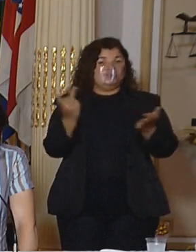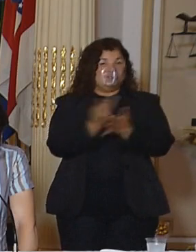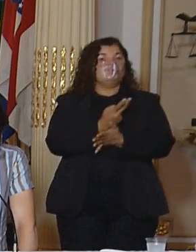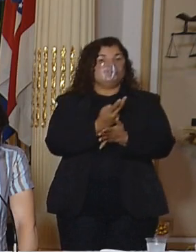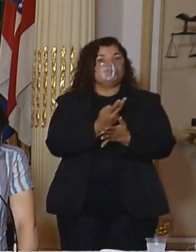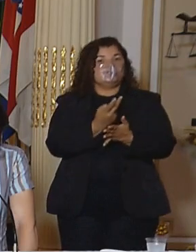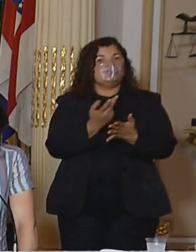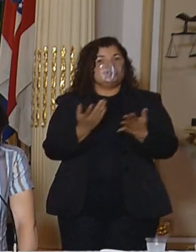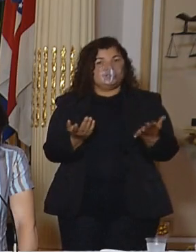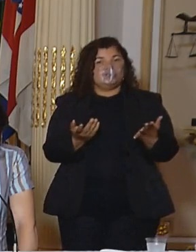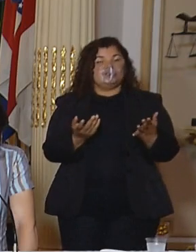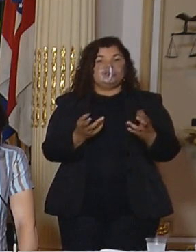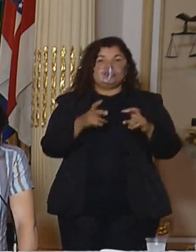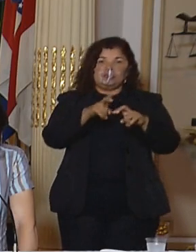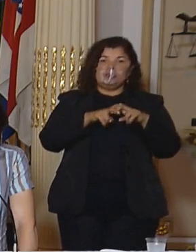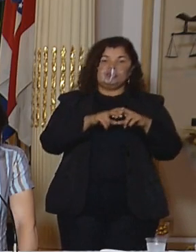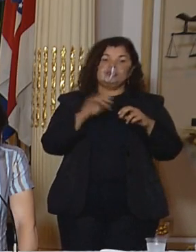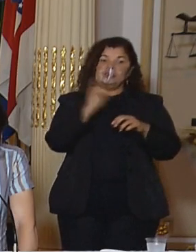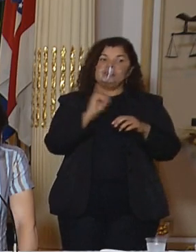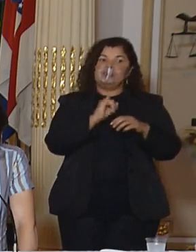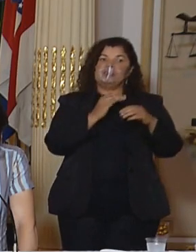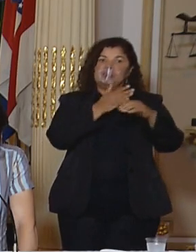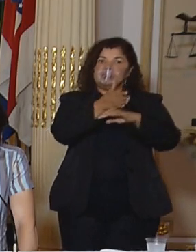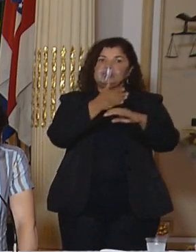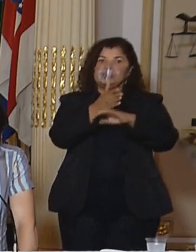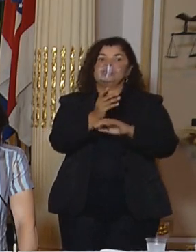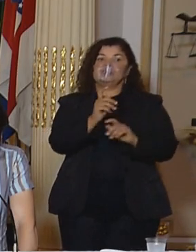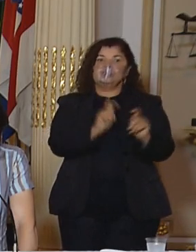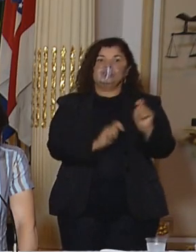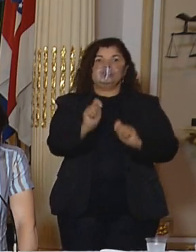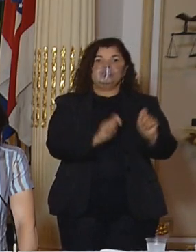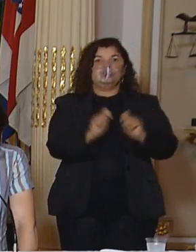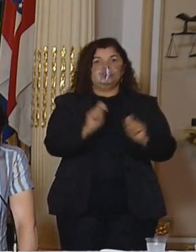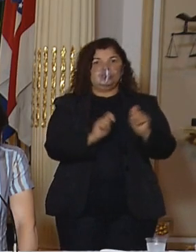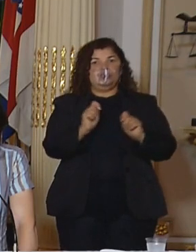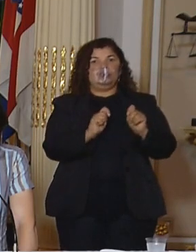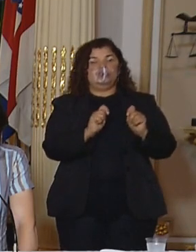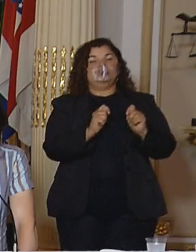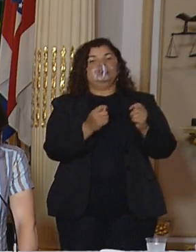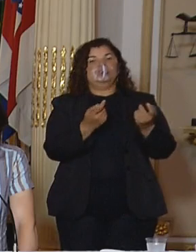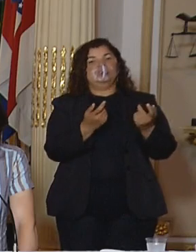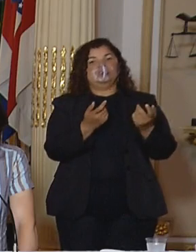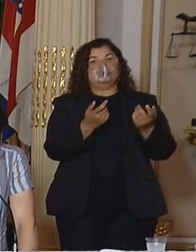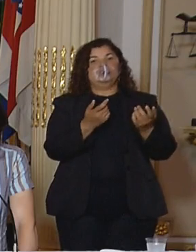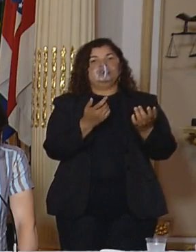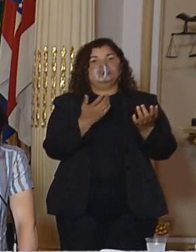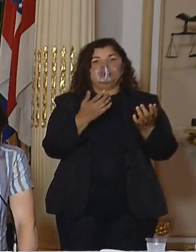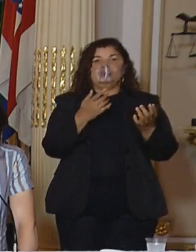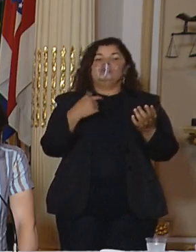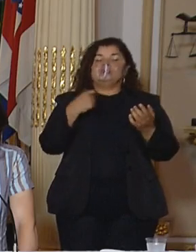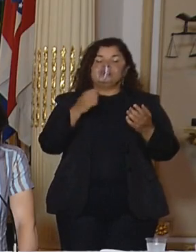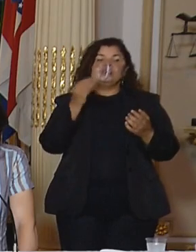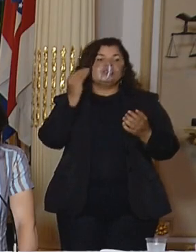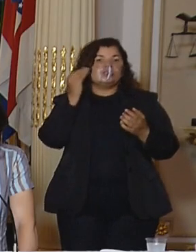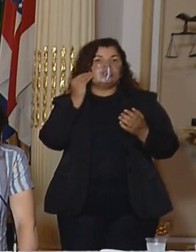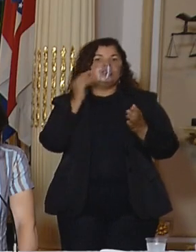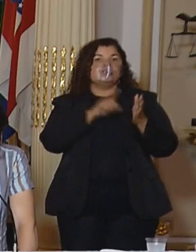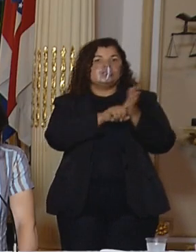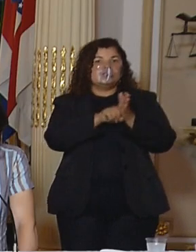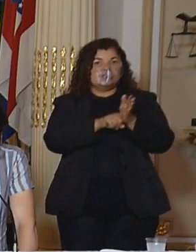E é por isso que a ideia do passaporte imunológico precisa, né? Ideias como essa precisam ser testadas na prática